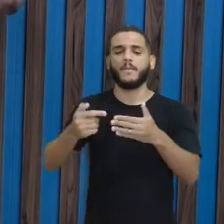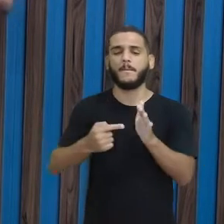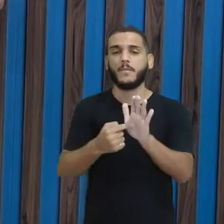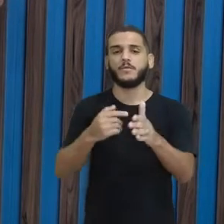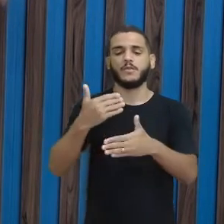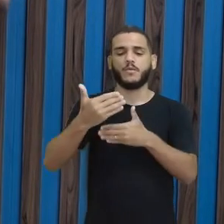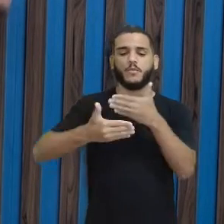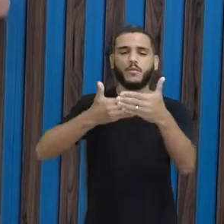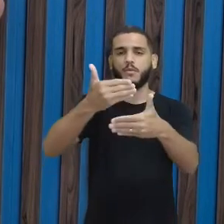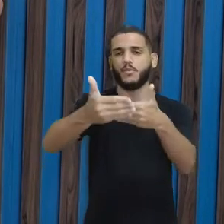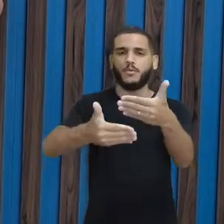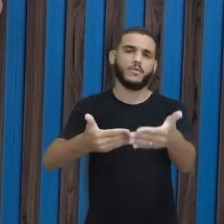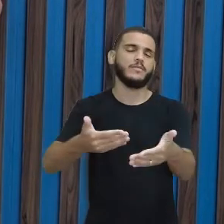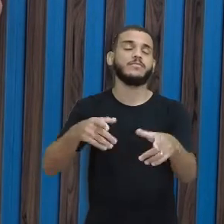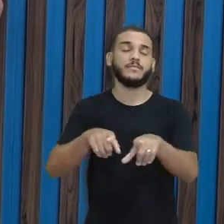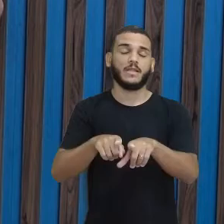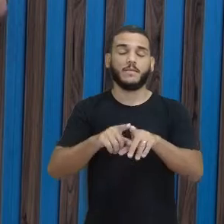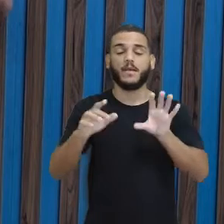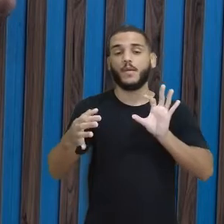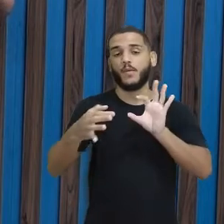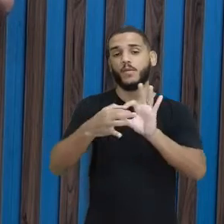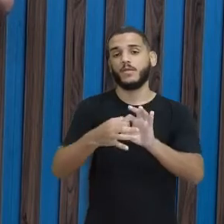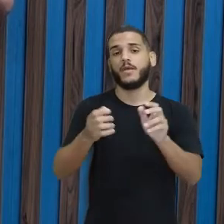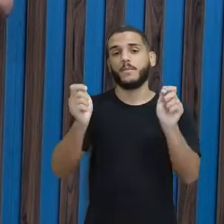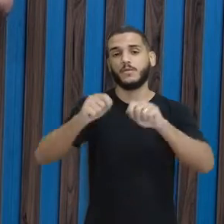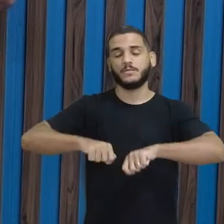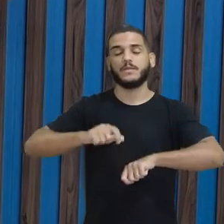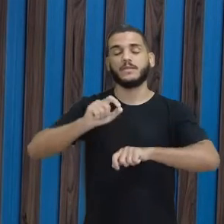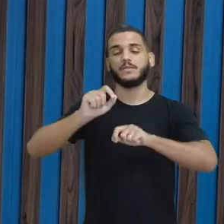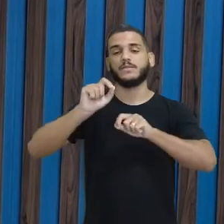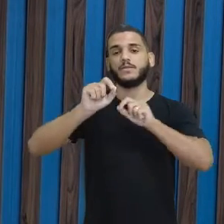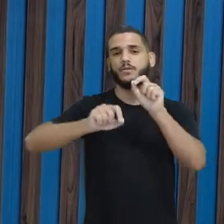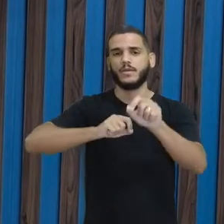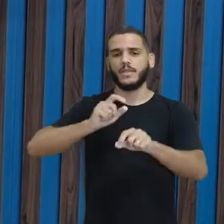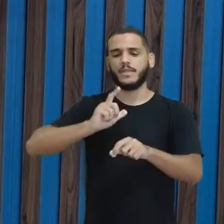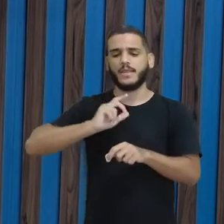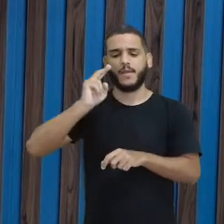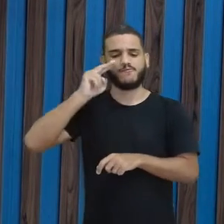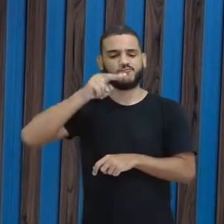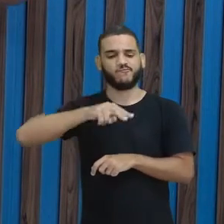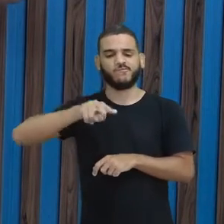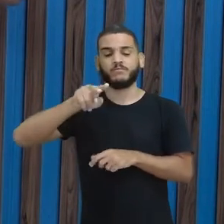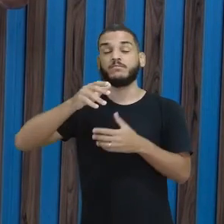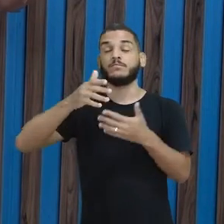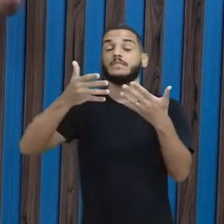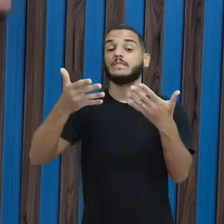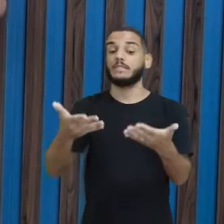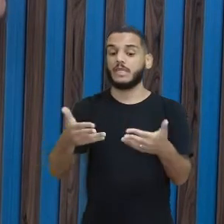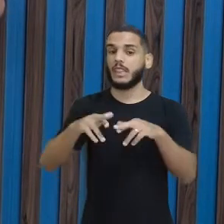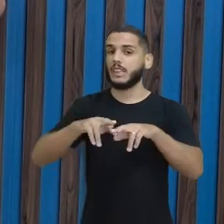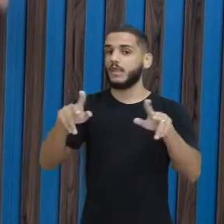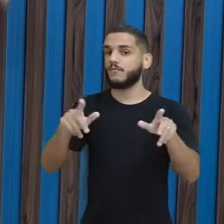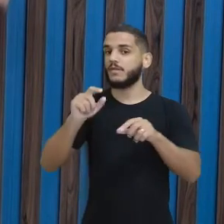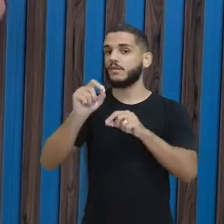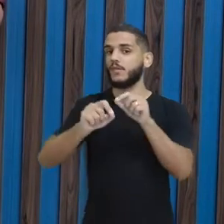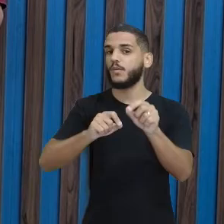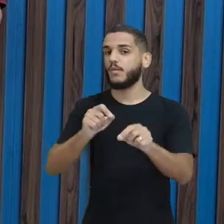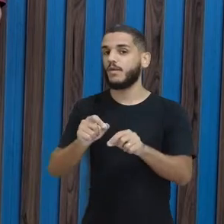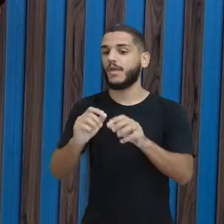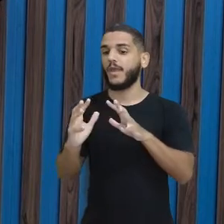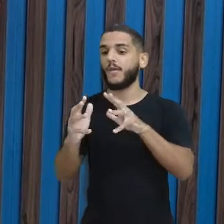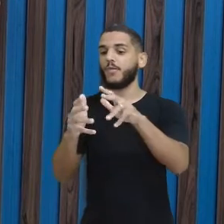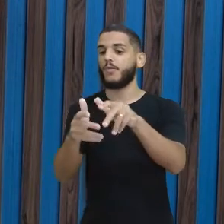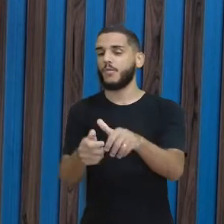trabalham sempre interligadas, fazendo com que você possa ter uma visão ampla do universo. Pare com essa ideia de imaginar que matemática